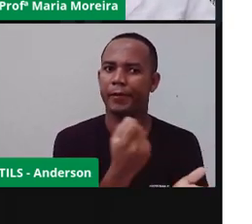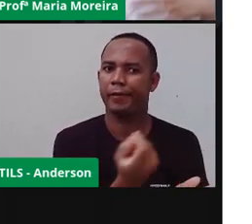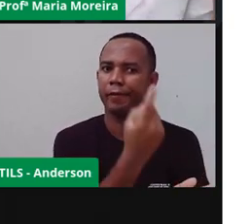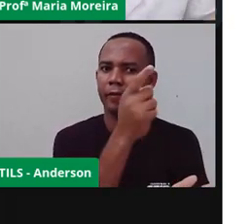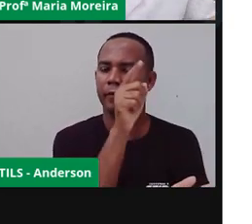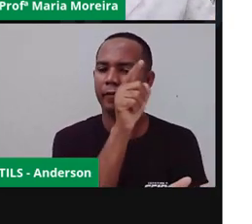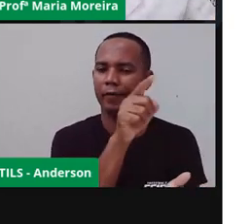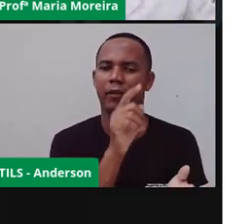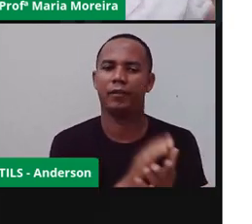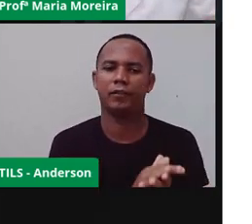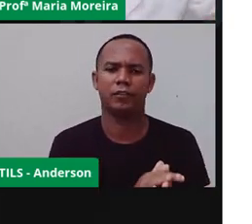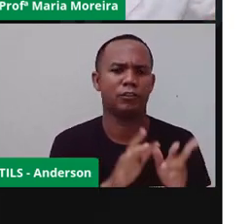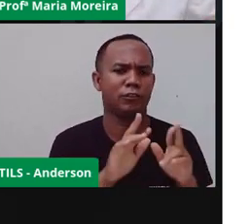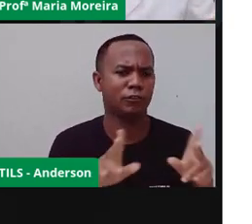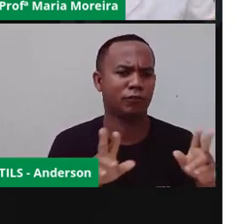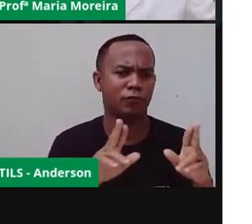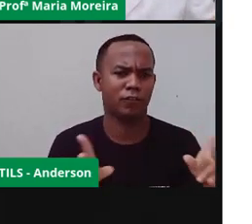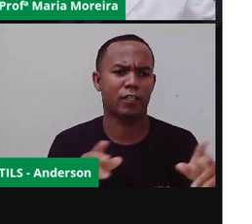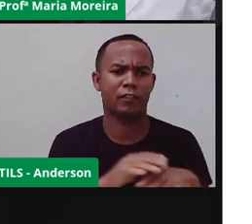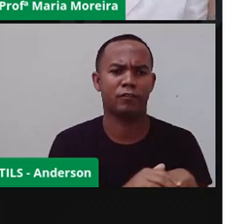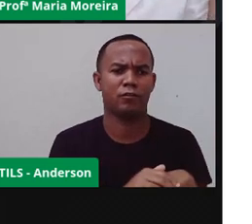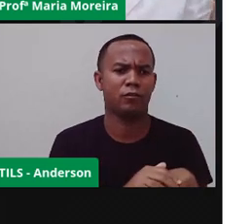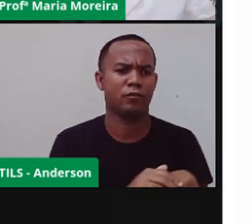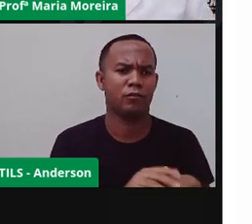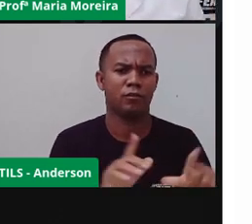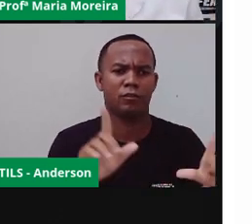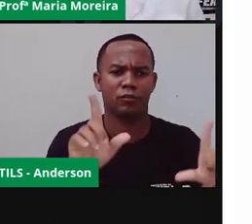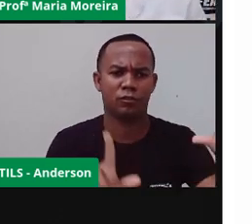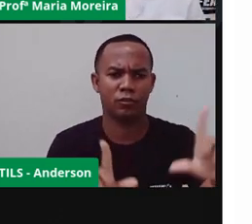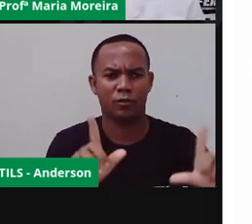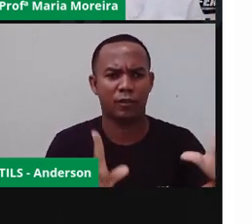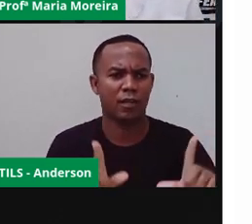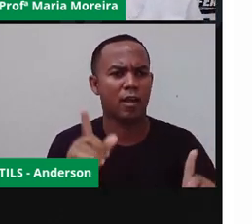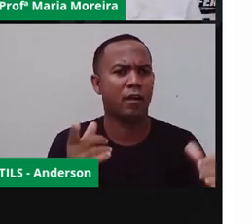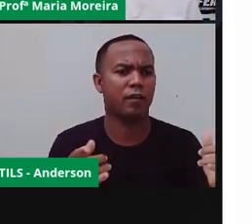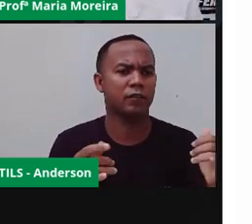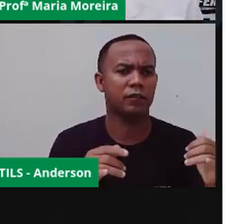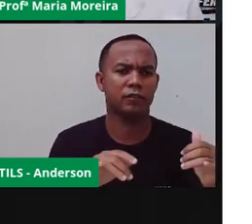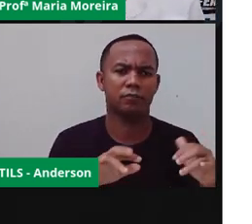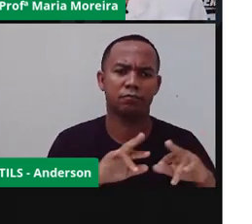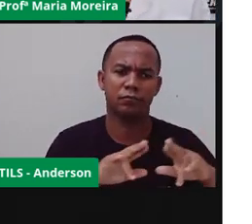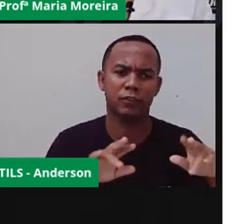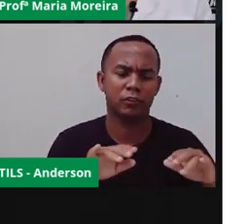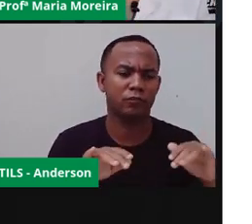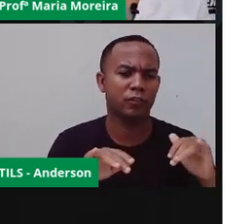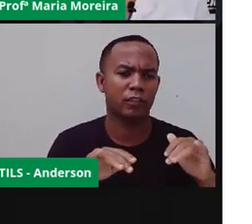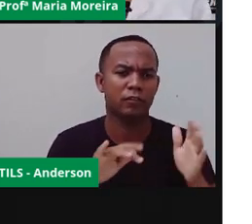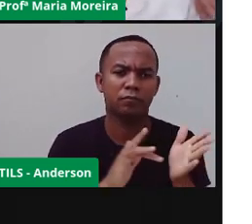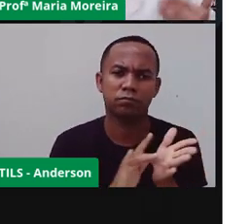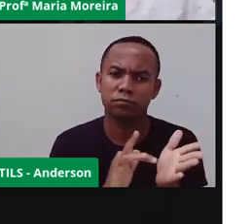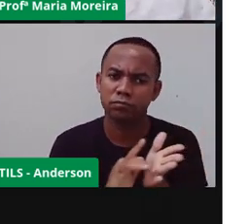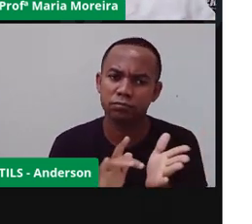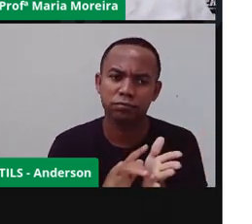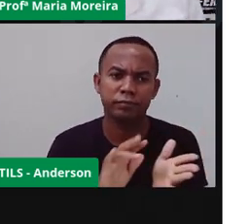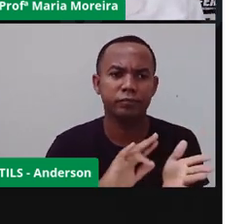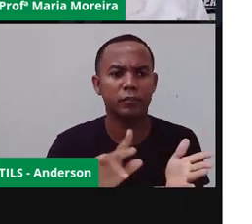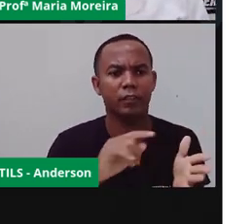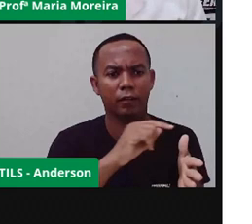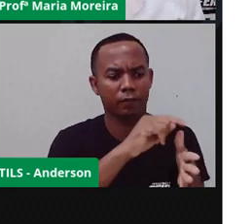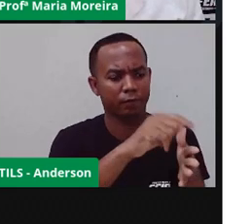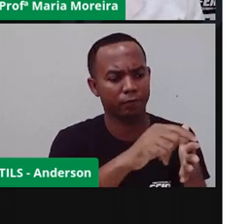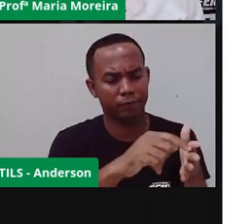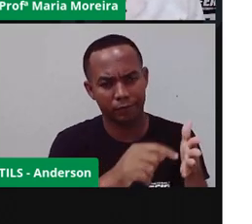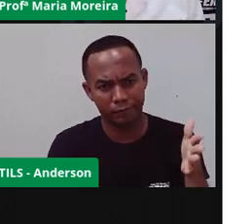quê? Vários jornais, várias revistas, vários sites. Não é isso? Uns que concordam e outros que não.